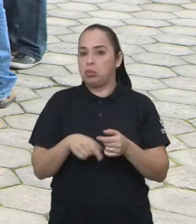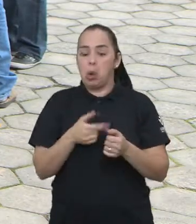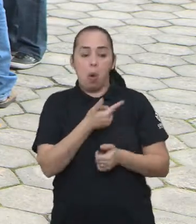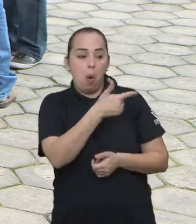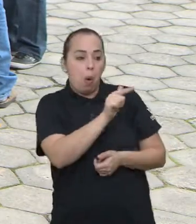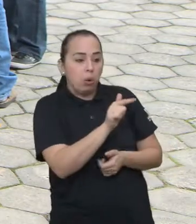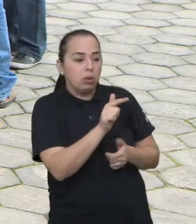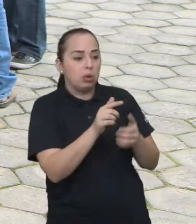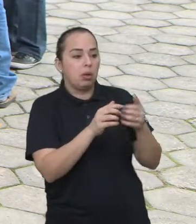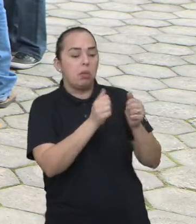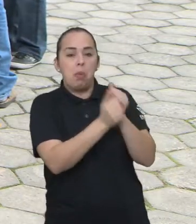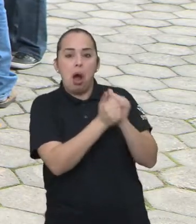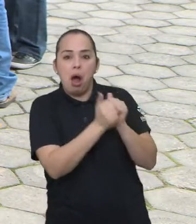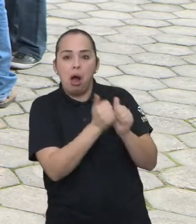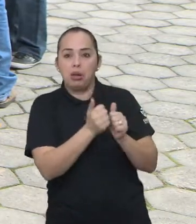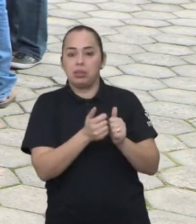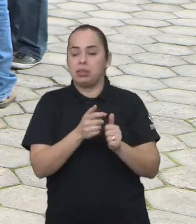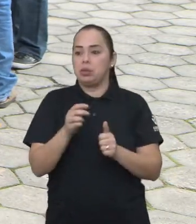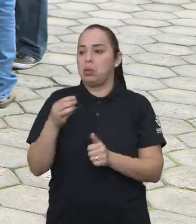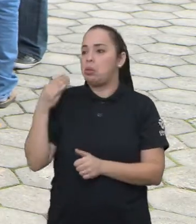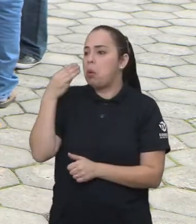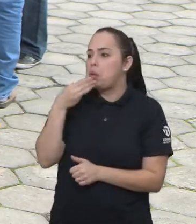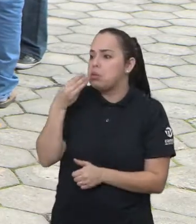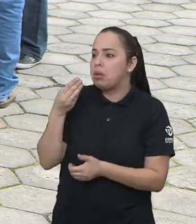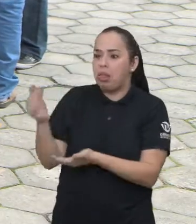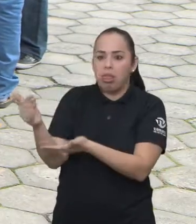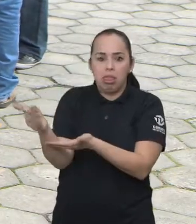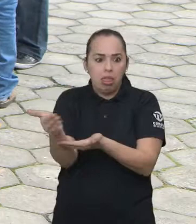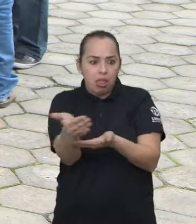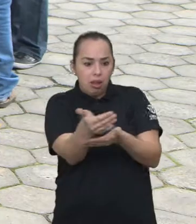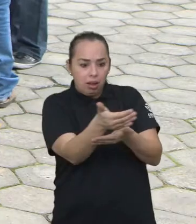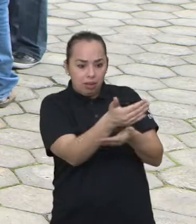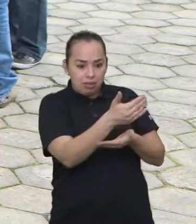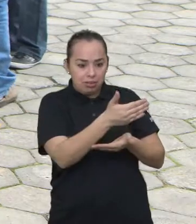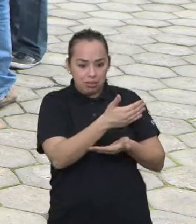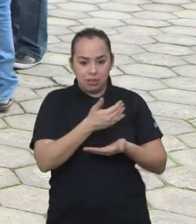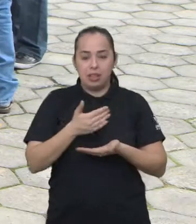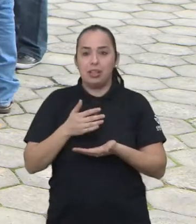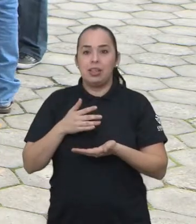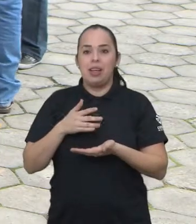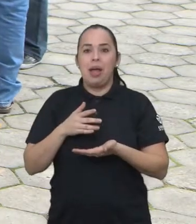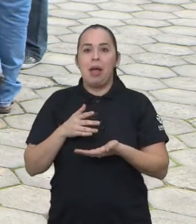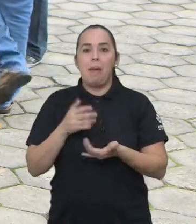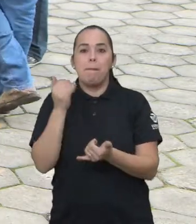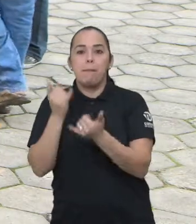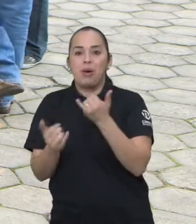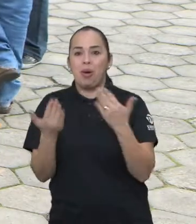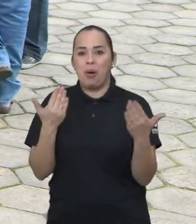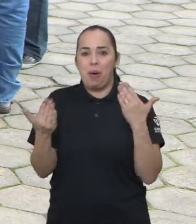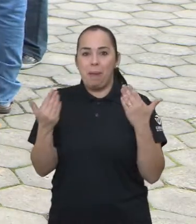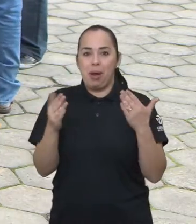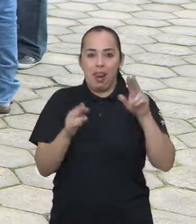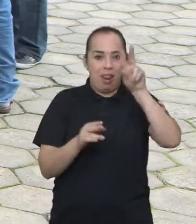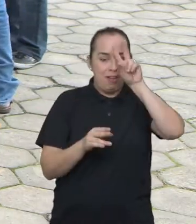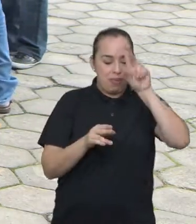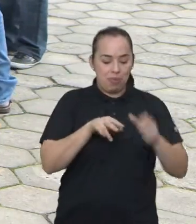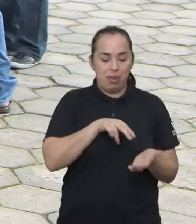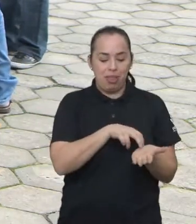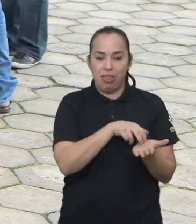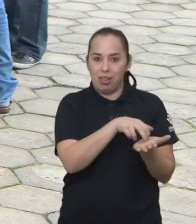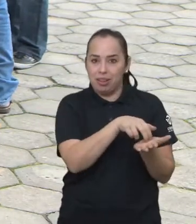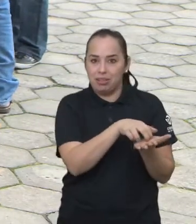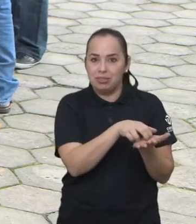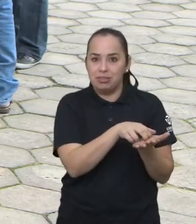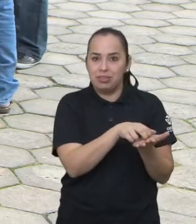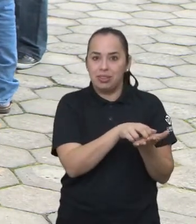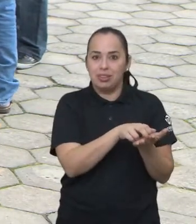outras já um um pacote de arroz ou traz um açúcar e assim Vai juntando no trabalho de formiguinha e no